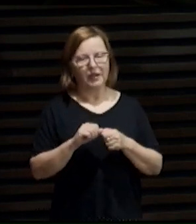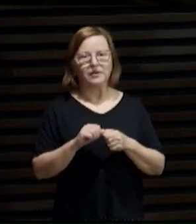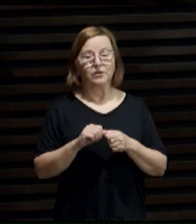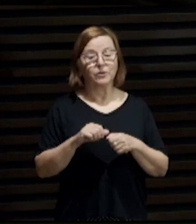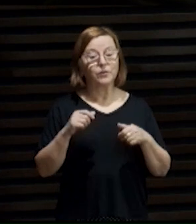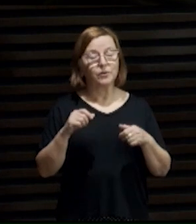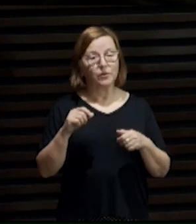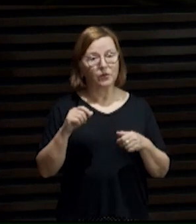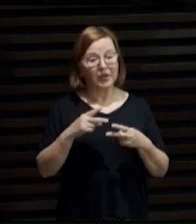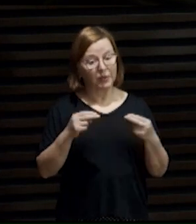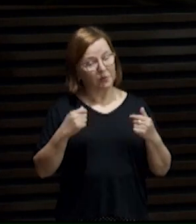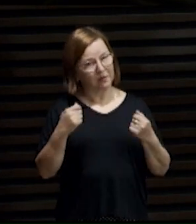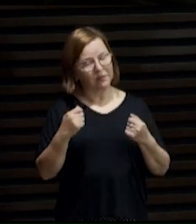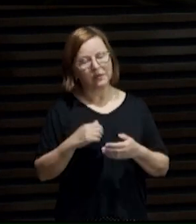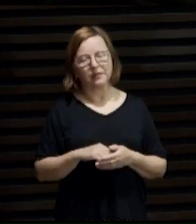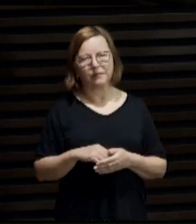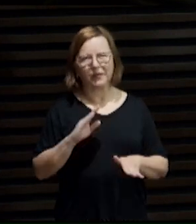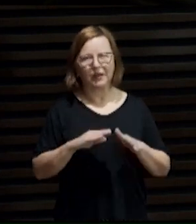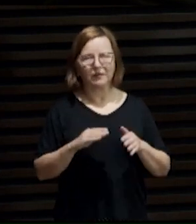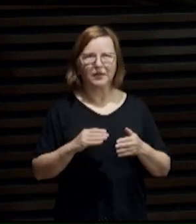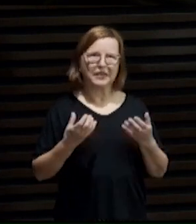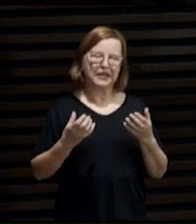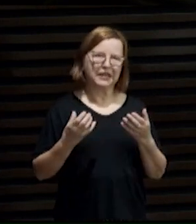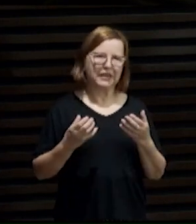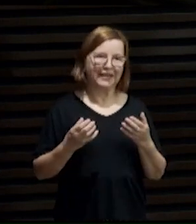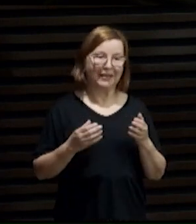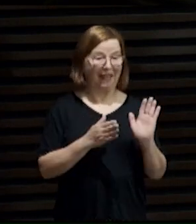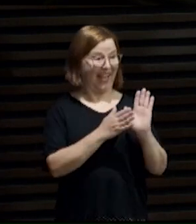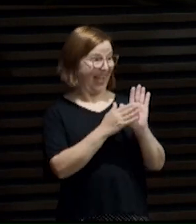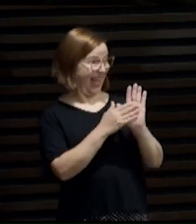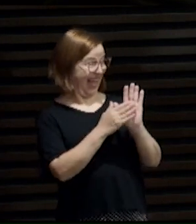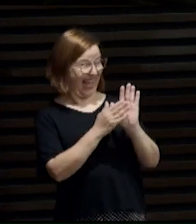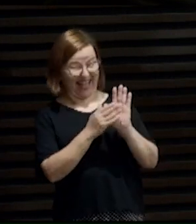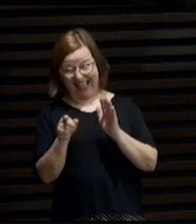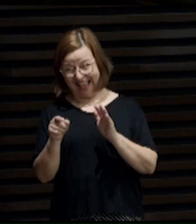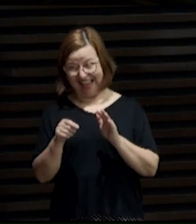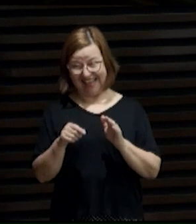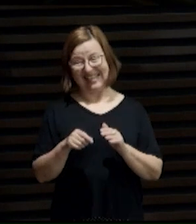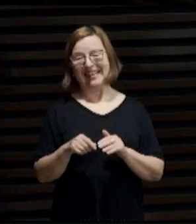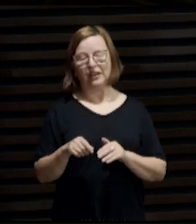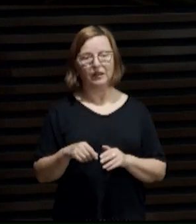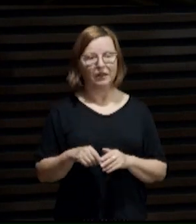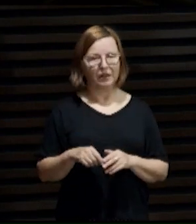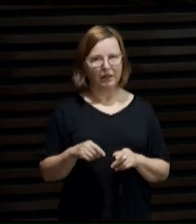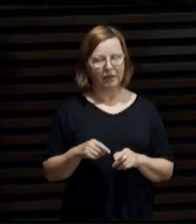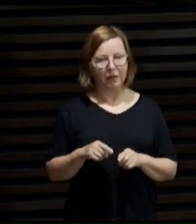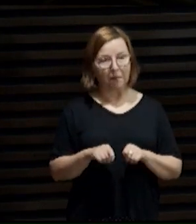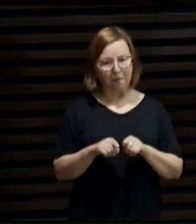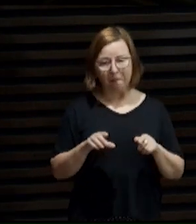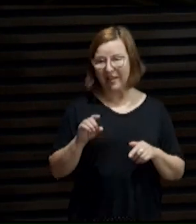Às vezes a gente quer, né, palmas, aplausos e reverências, porque a gente fez o que foi